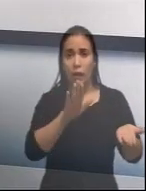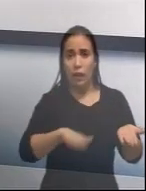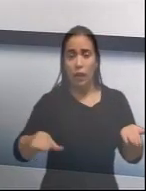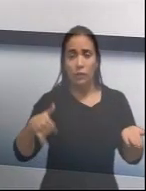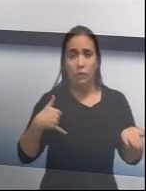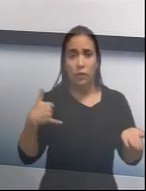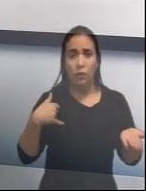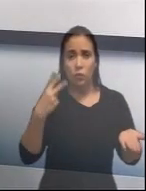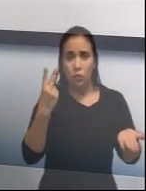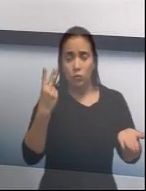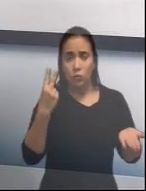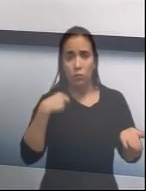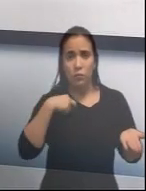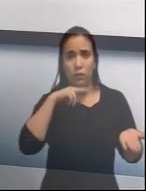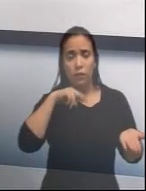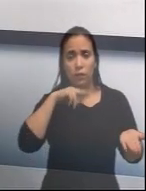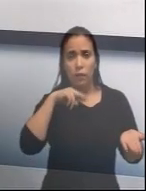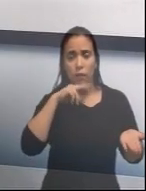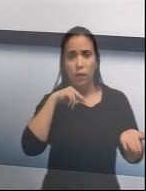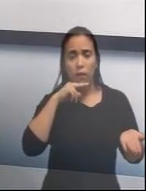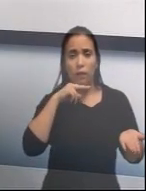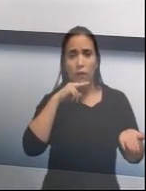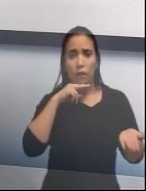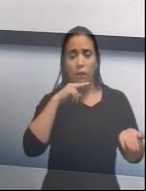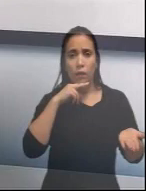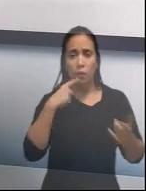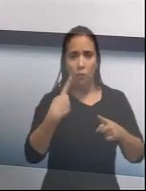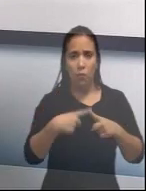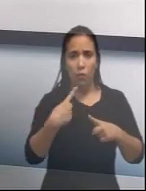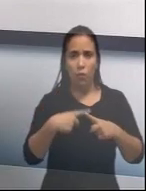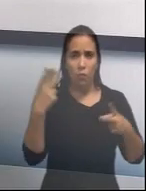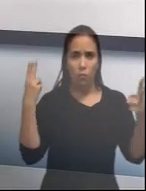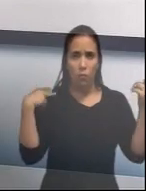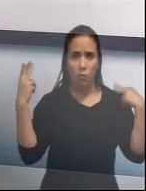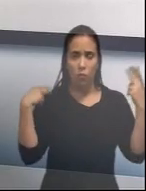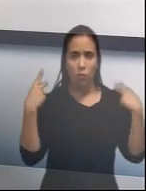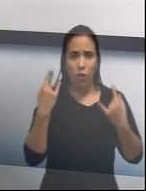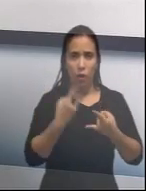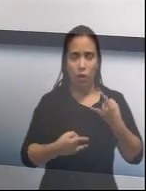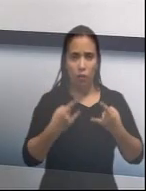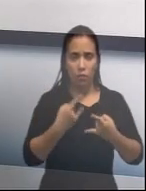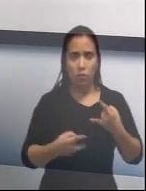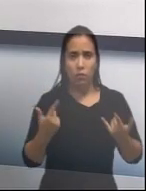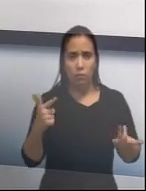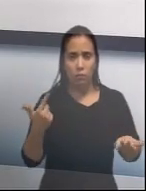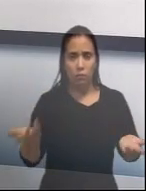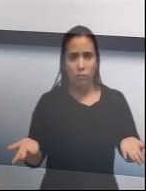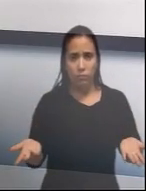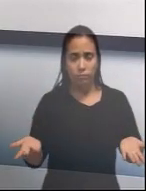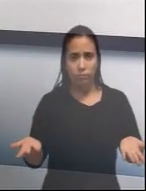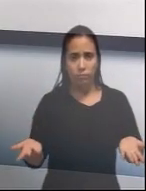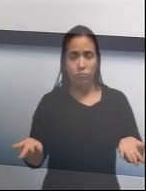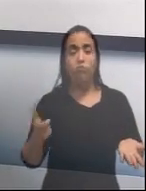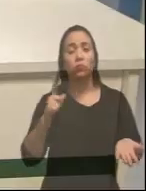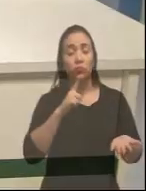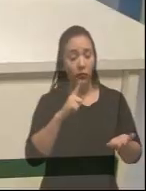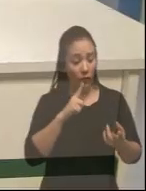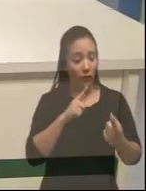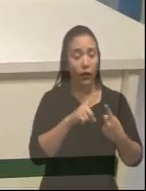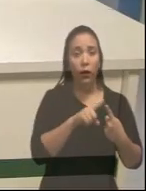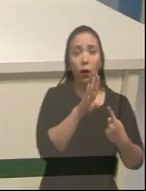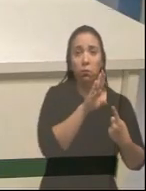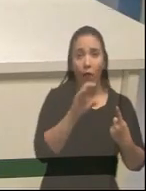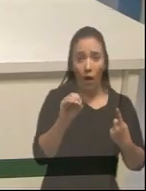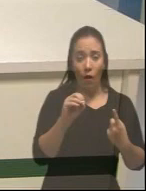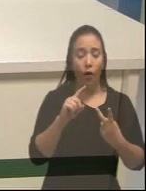estrada por não portar a carteira de motorista. Mesmo portando o BO